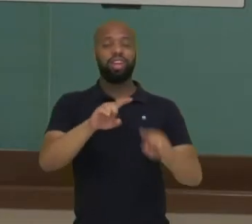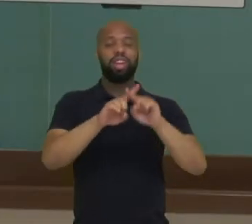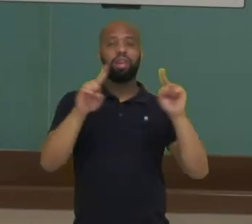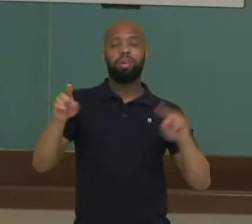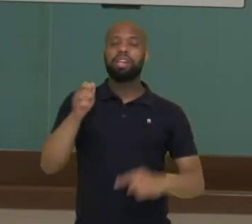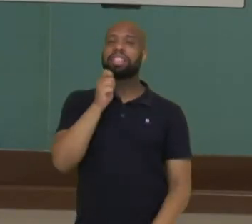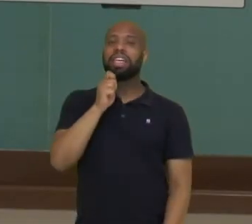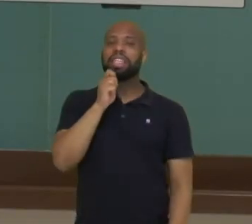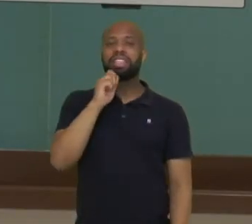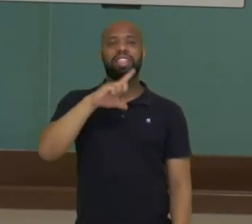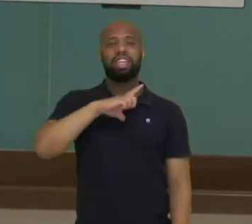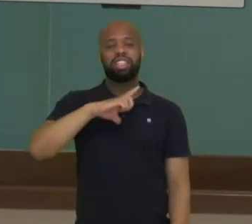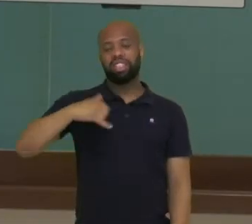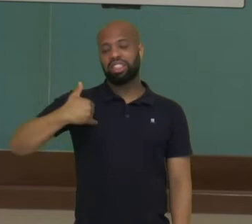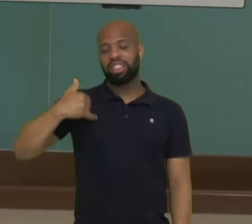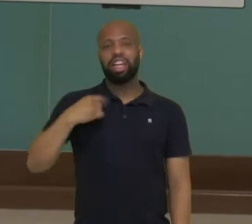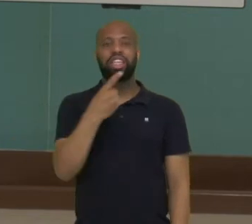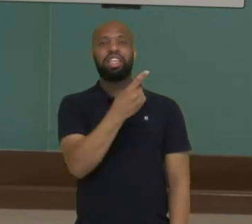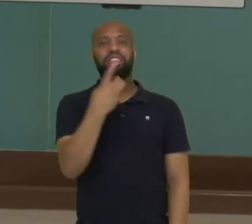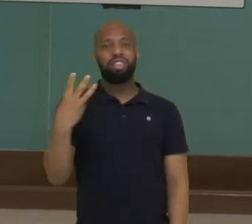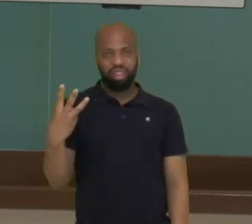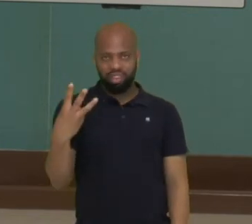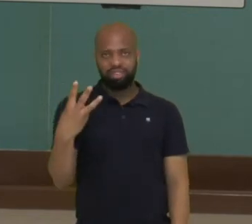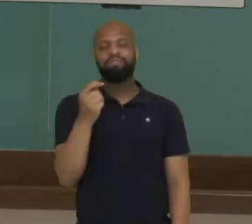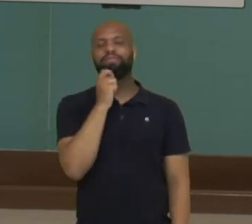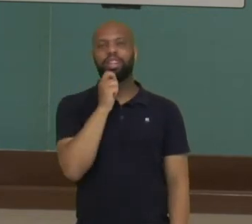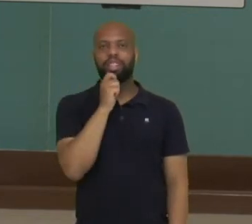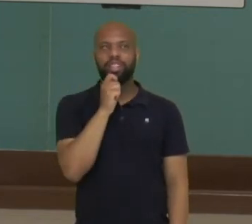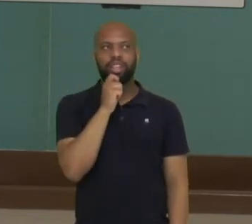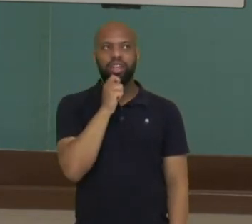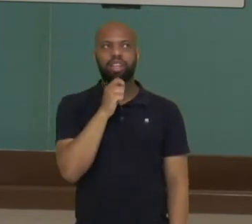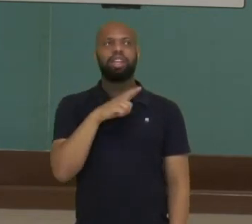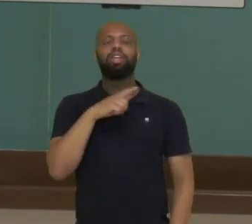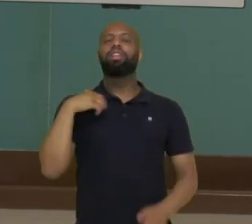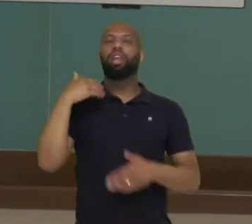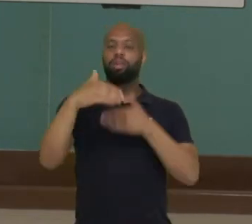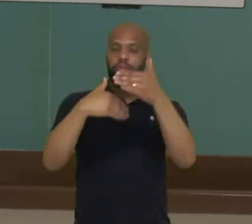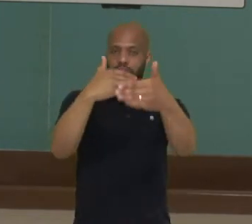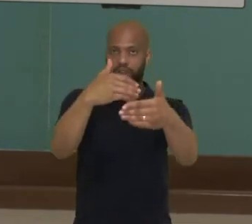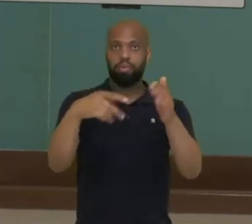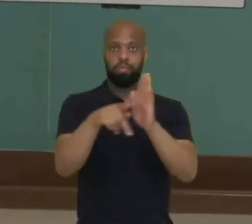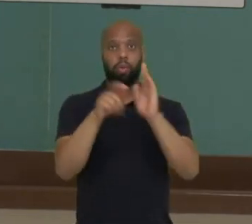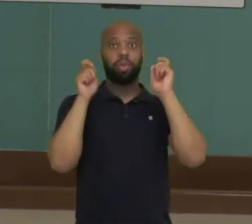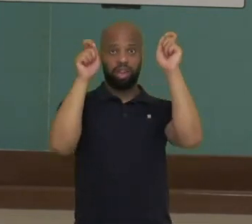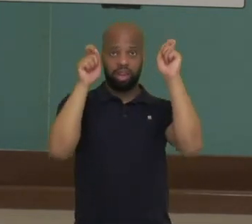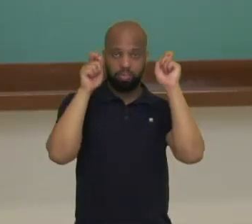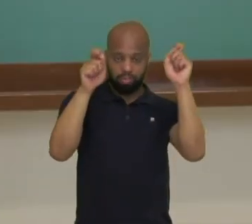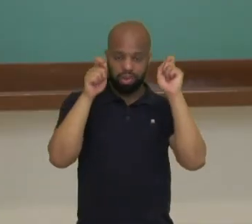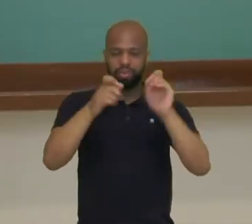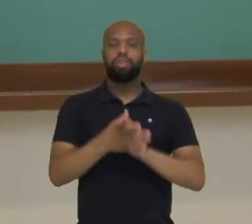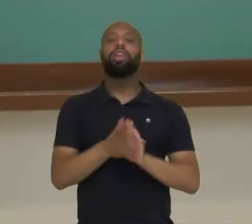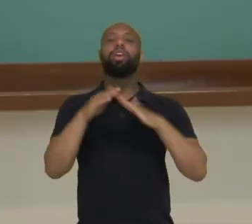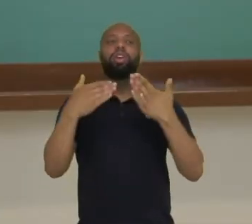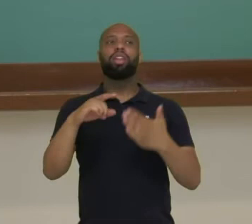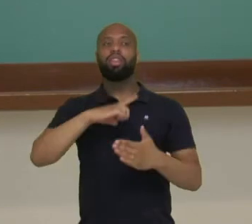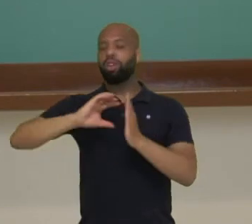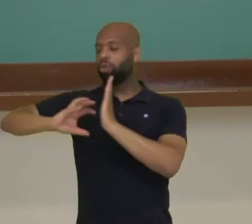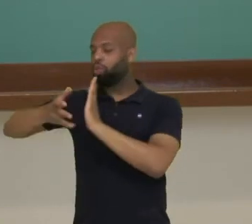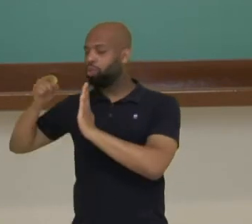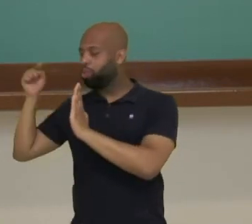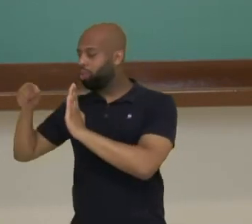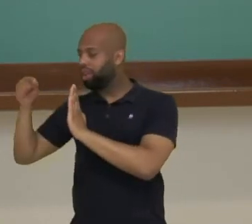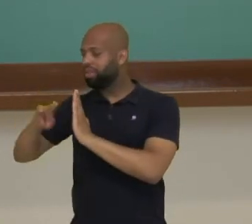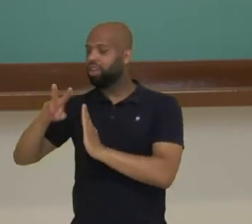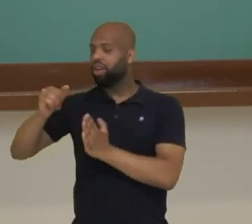tinha apenas 13 anos no decorrer dessa campanha. E os liberais, eles vão